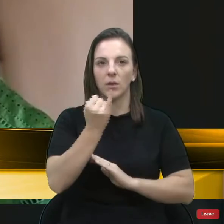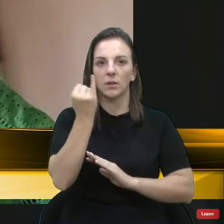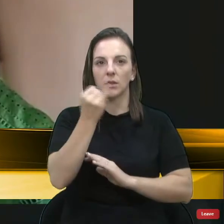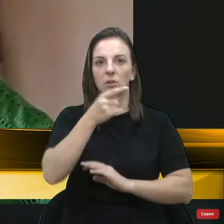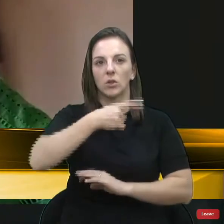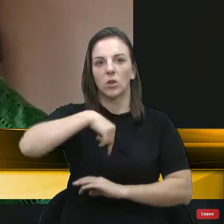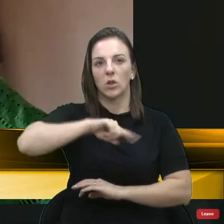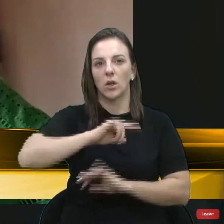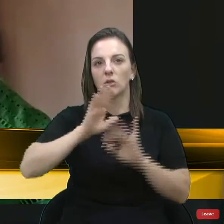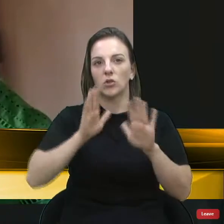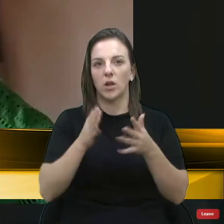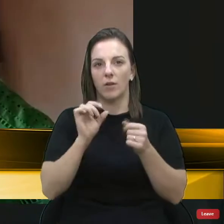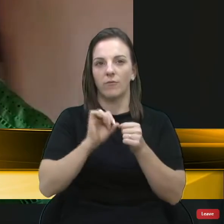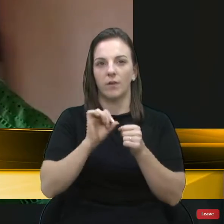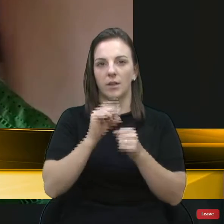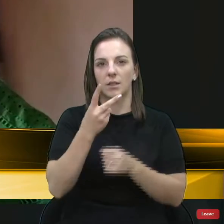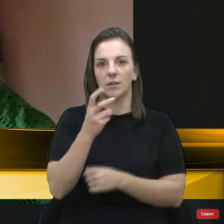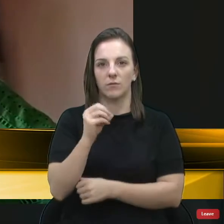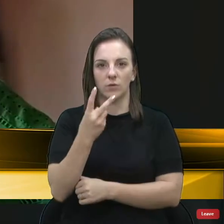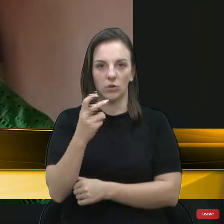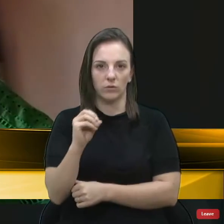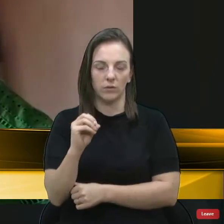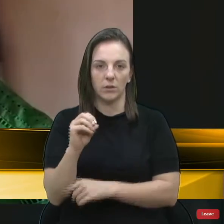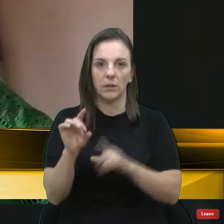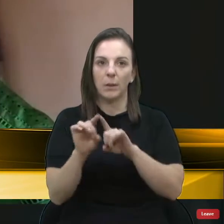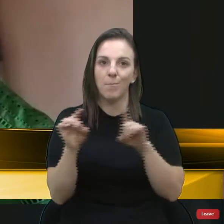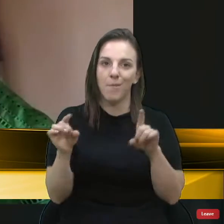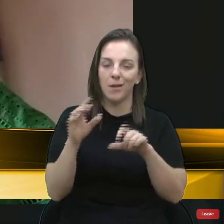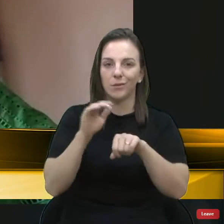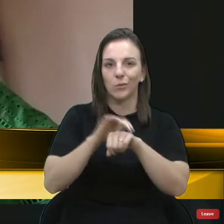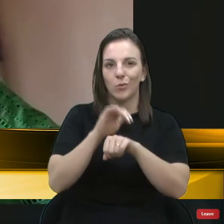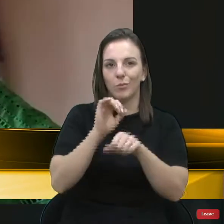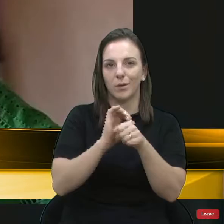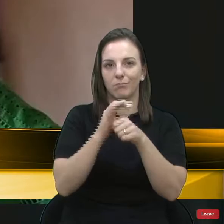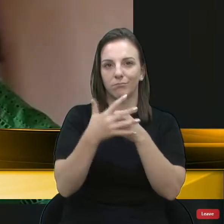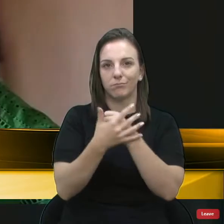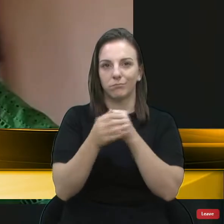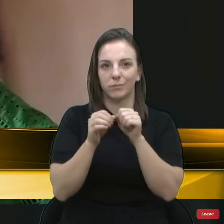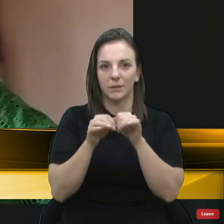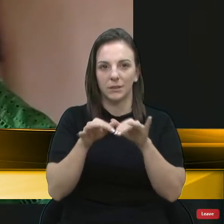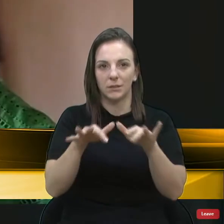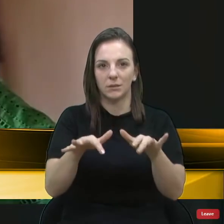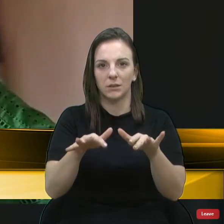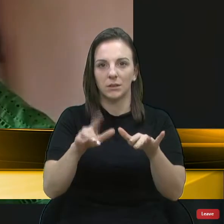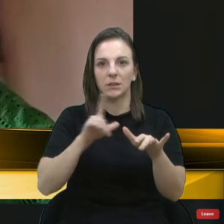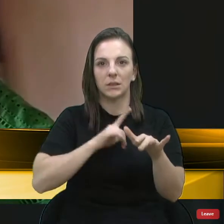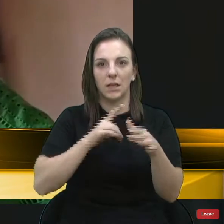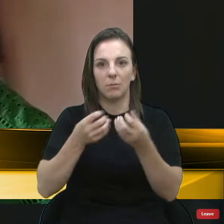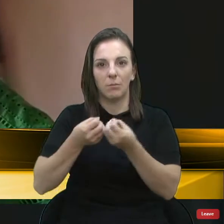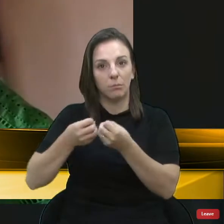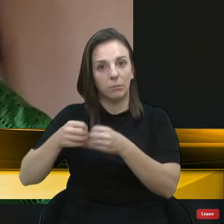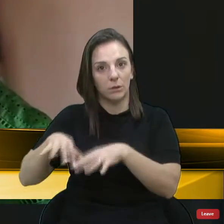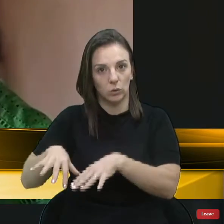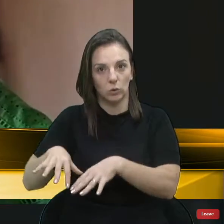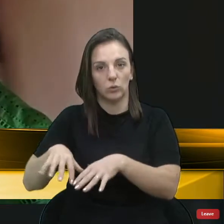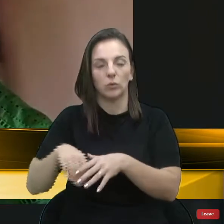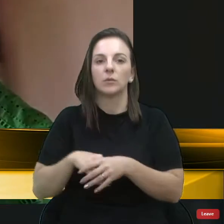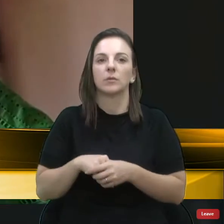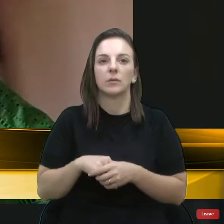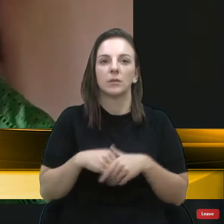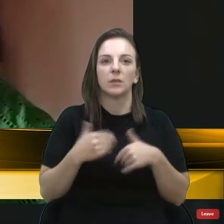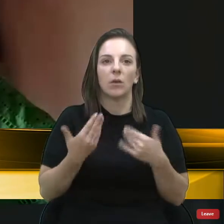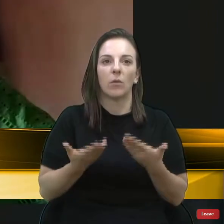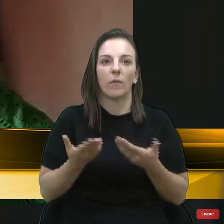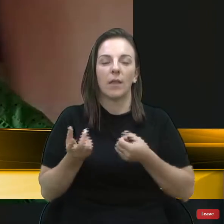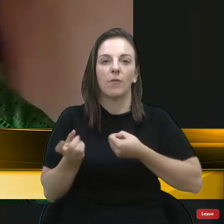ano de 2020, mas que, em decorrência também da pandemia, acabaram sendo prejudicadas, né? Então, quero fazer uma retrospectiva